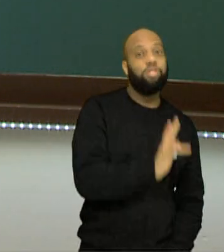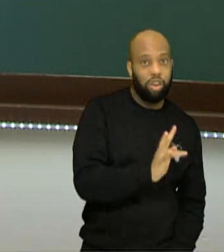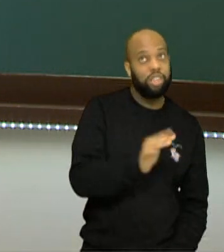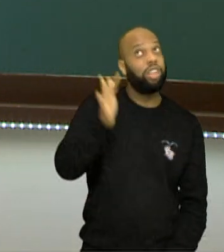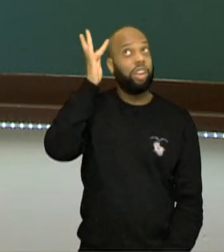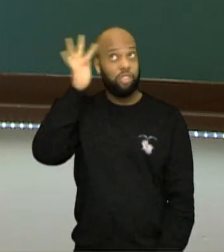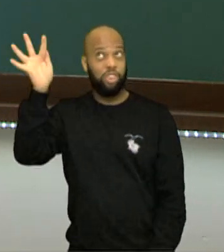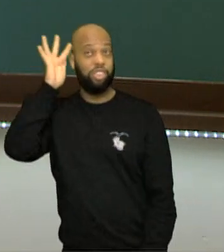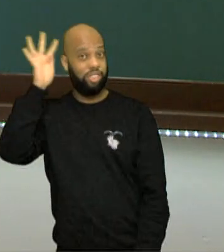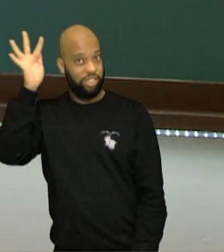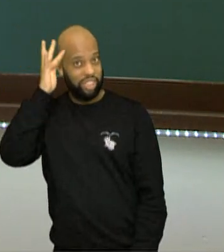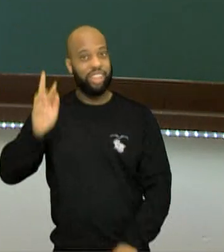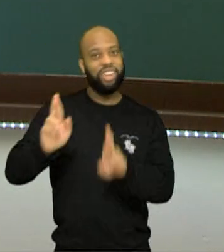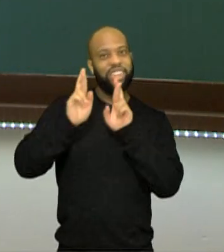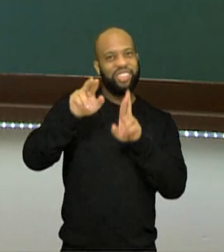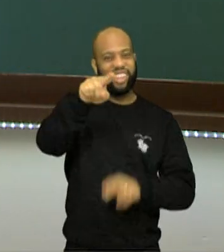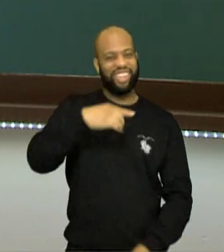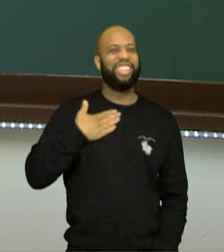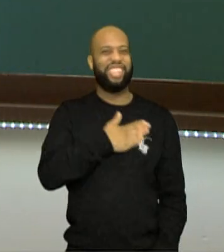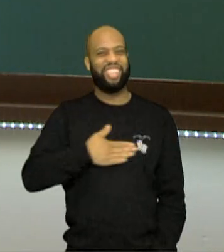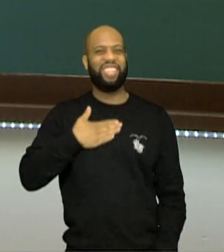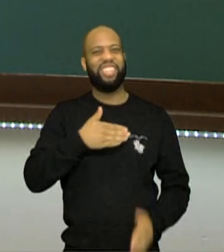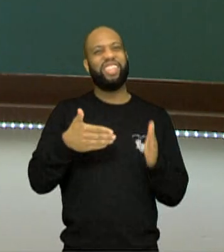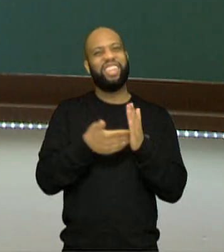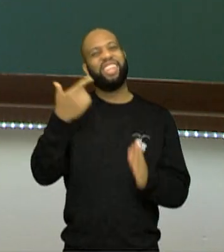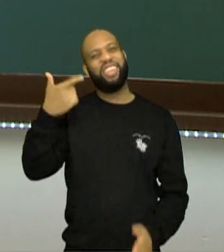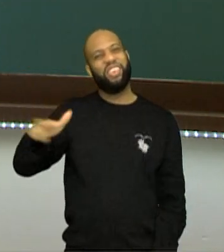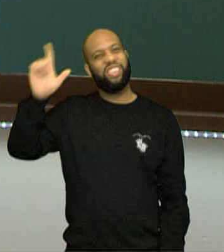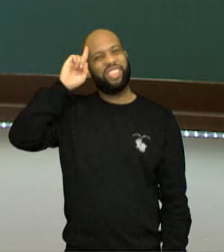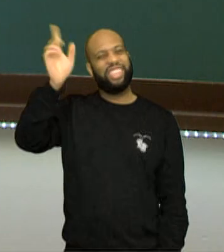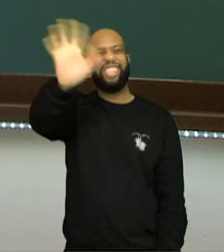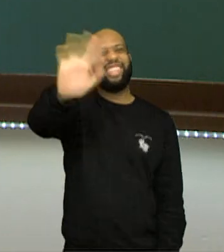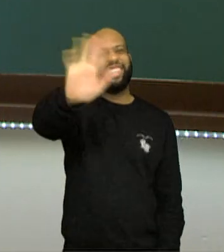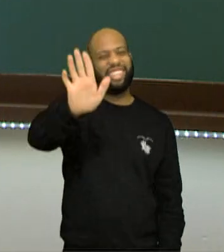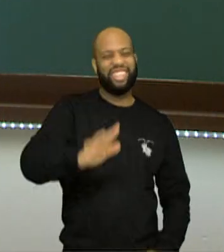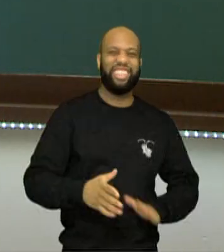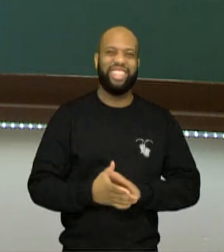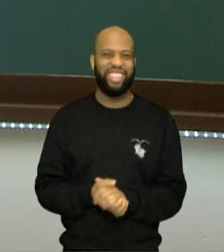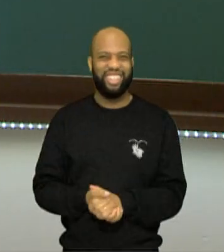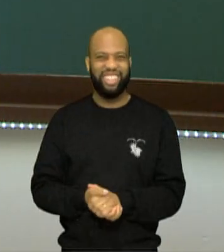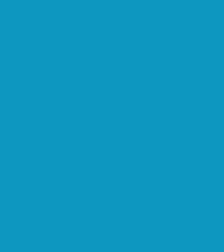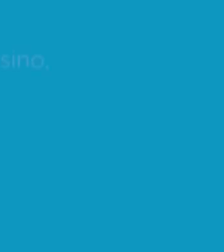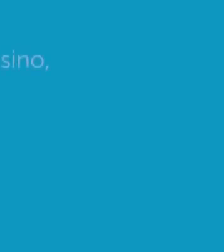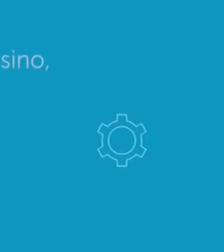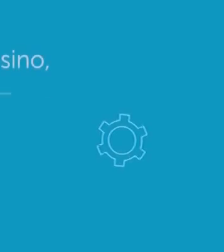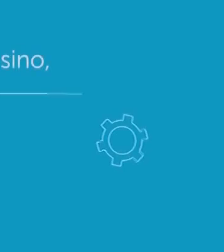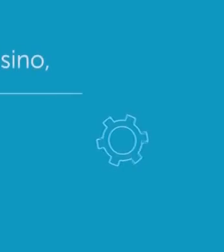Freud e a filosofia. Espero que vocês tenham gostado e até breve!